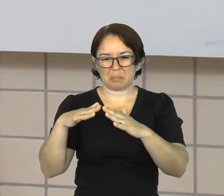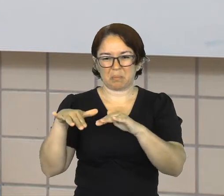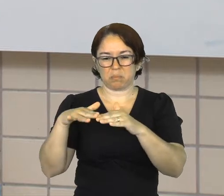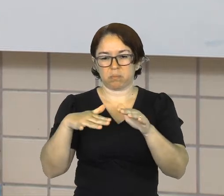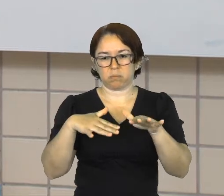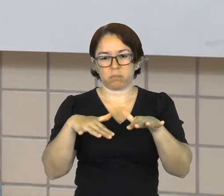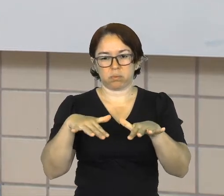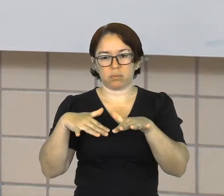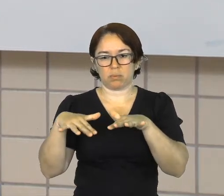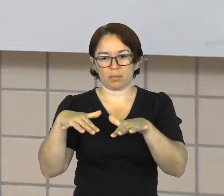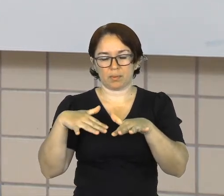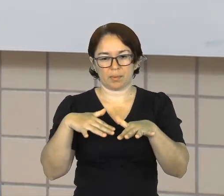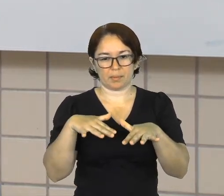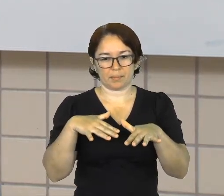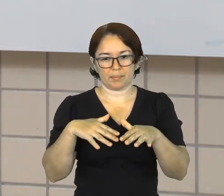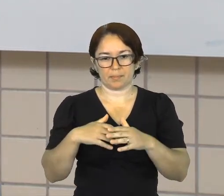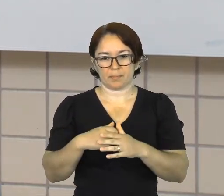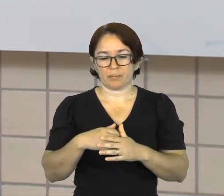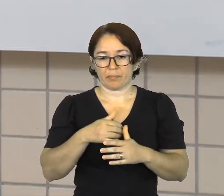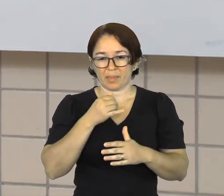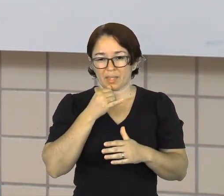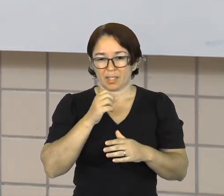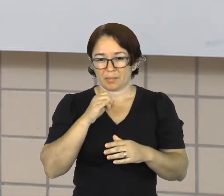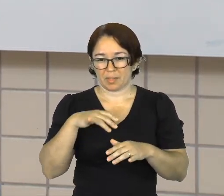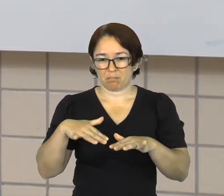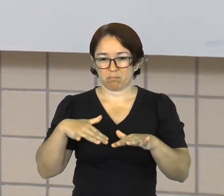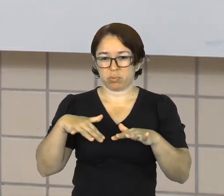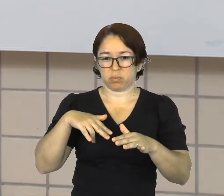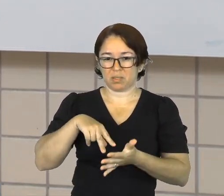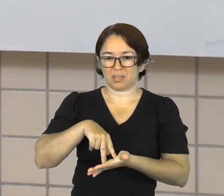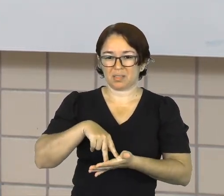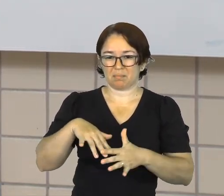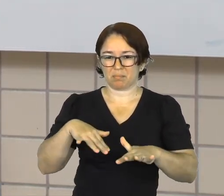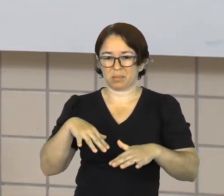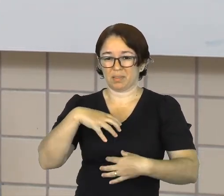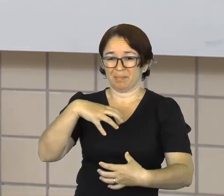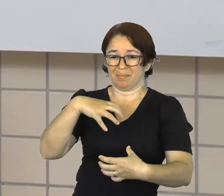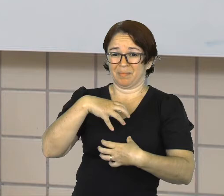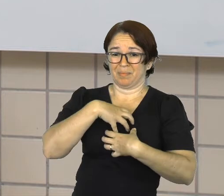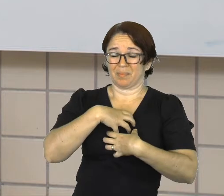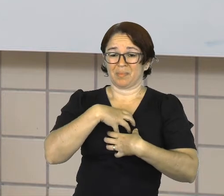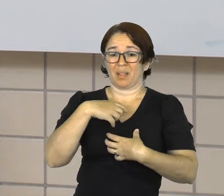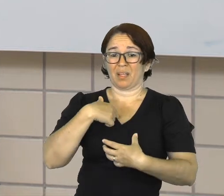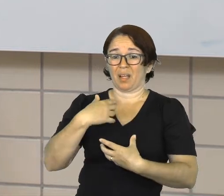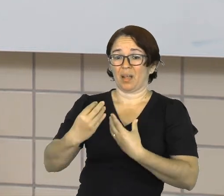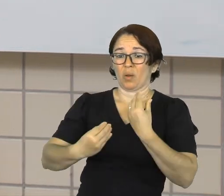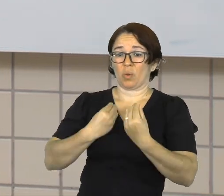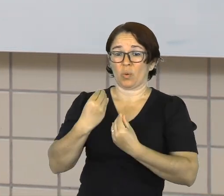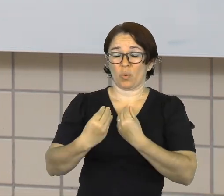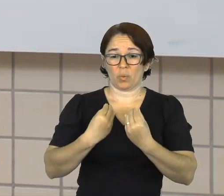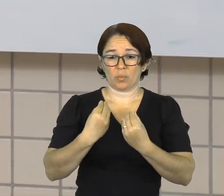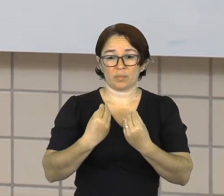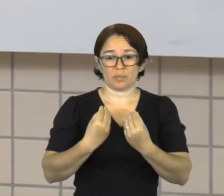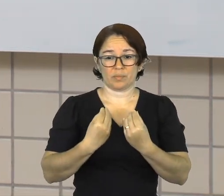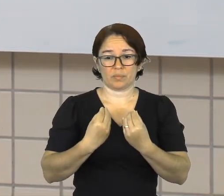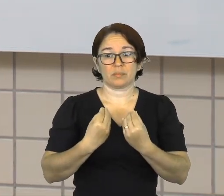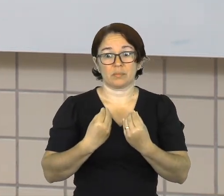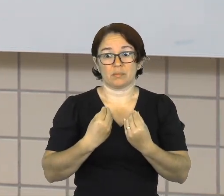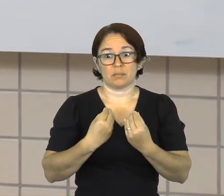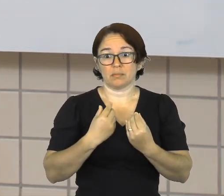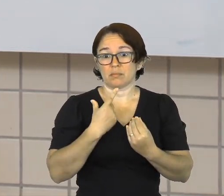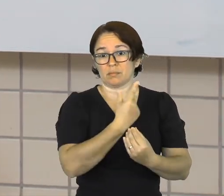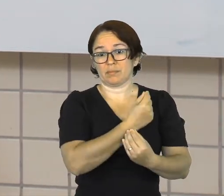perturbação, qual é a nossa função? Ter uma reação, né? Então, essa nossa reação, a reação aí das placas tectônicas são o quê?